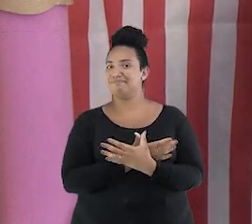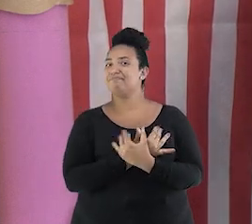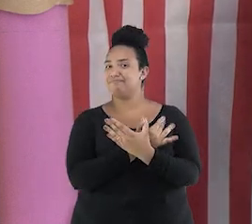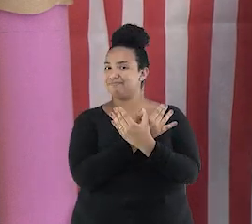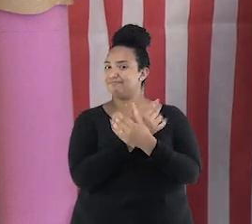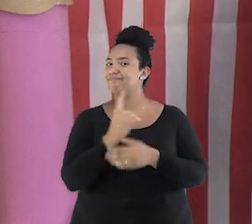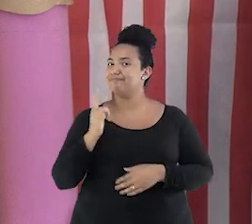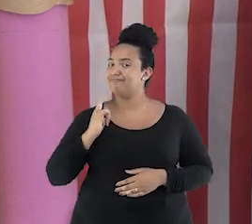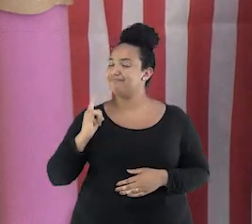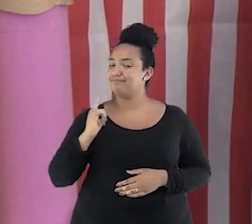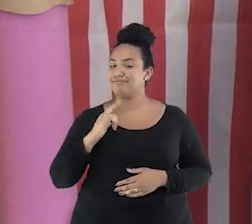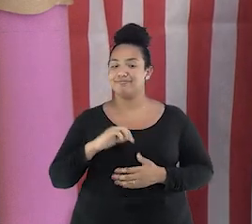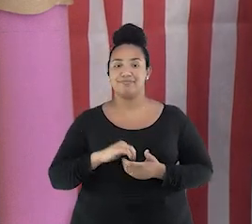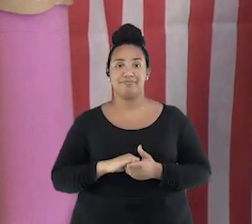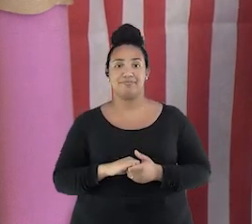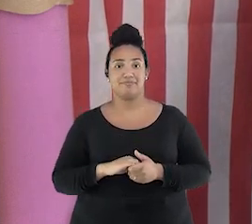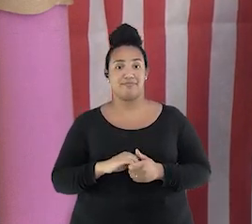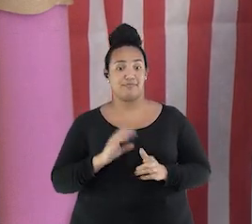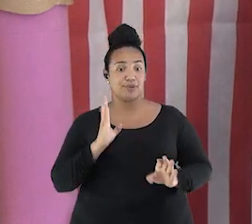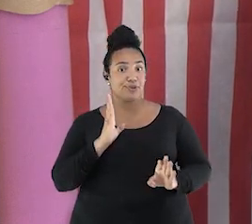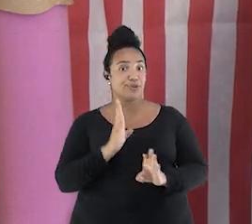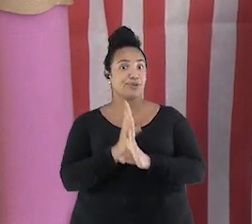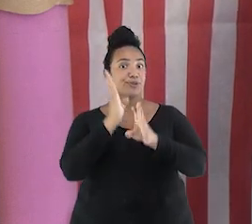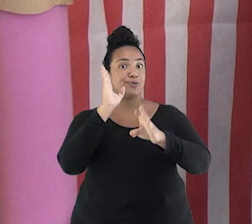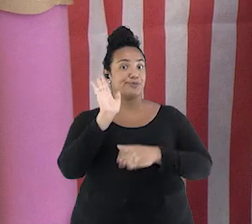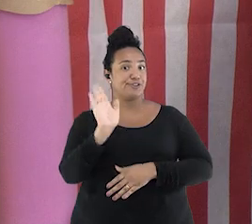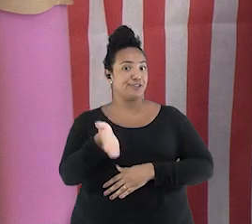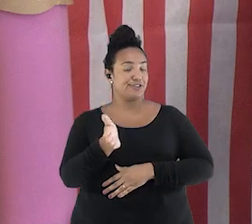estalinho. Já descobri a solução.